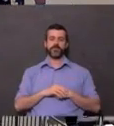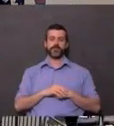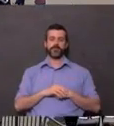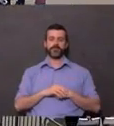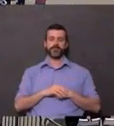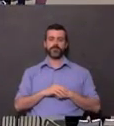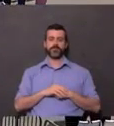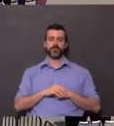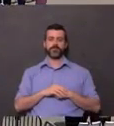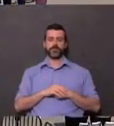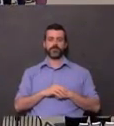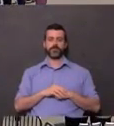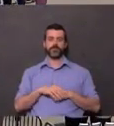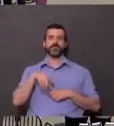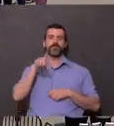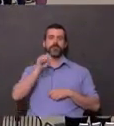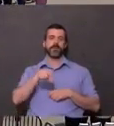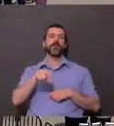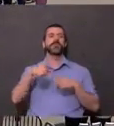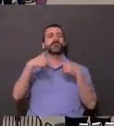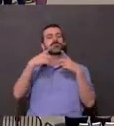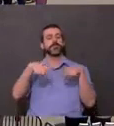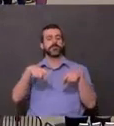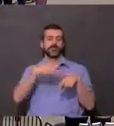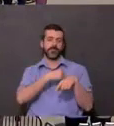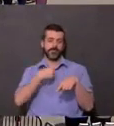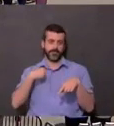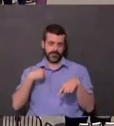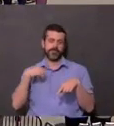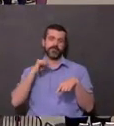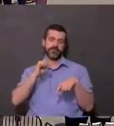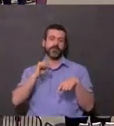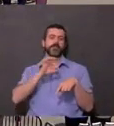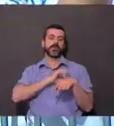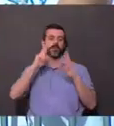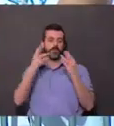Mėly Lietuvos piligrimai, Viešpats su jumis.